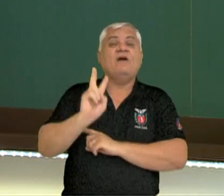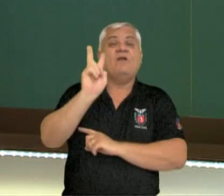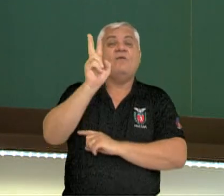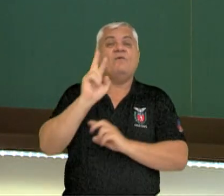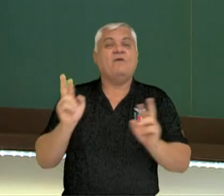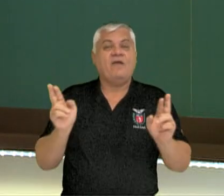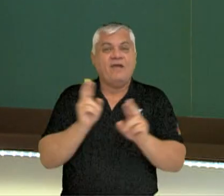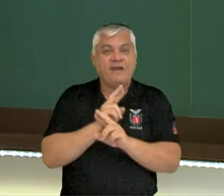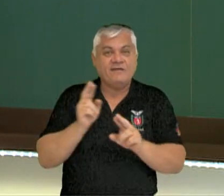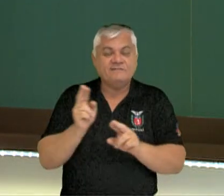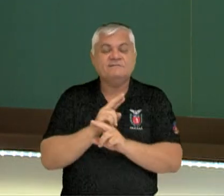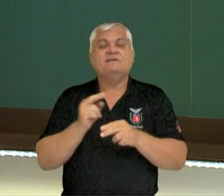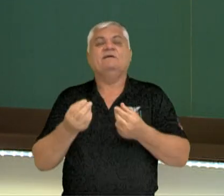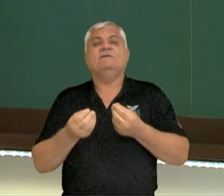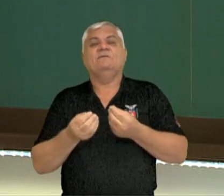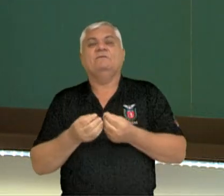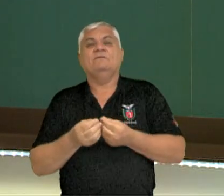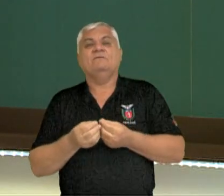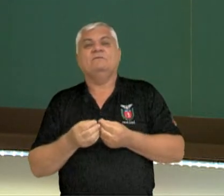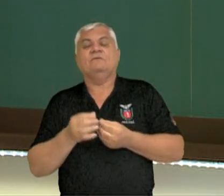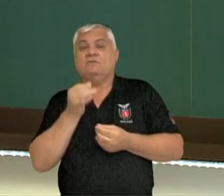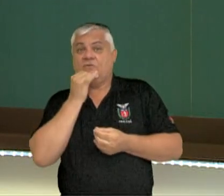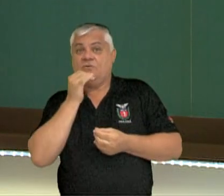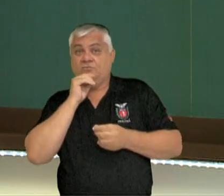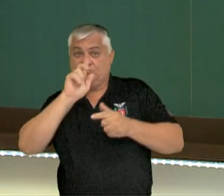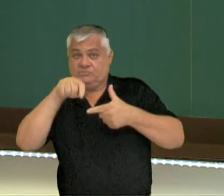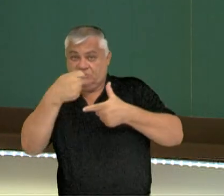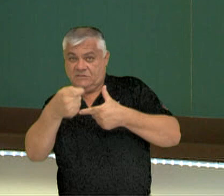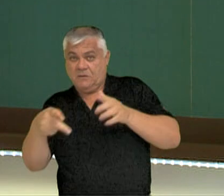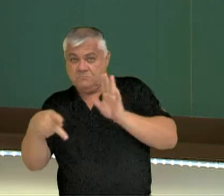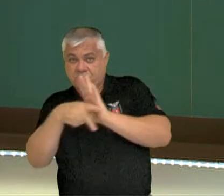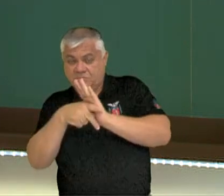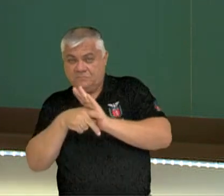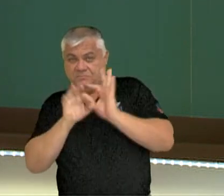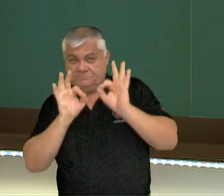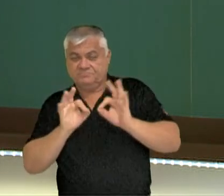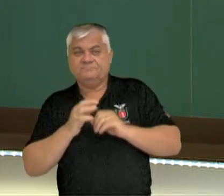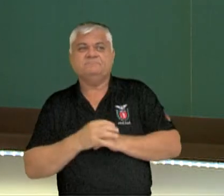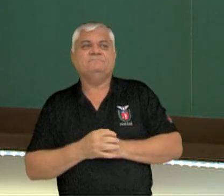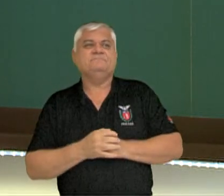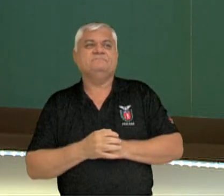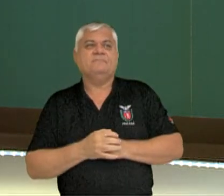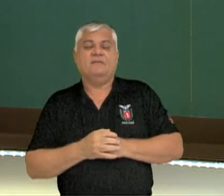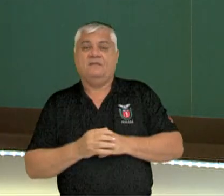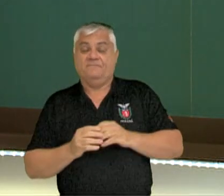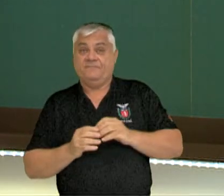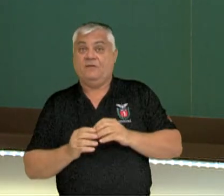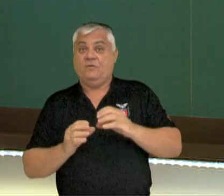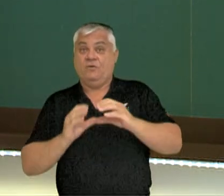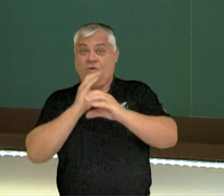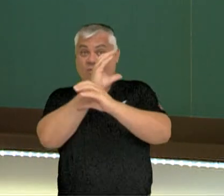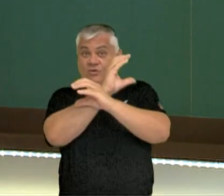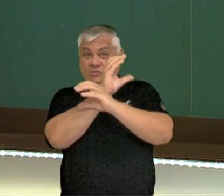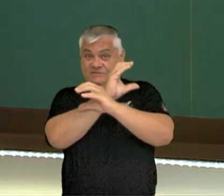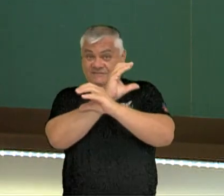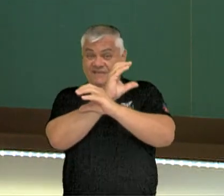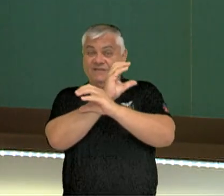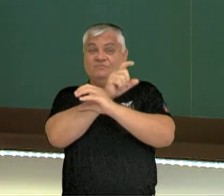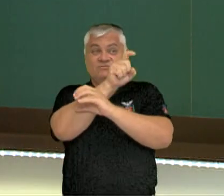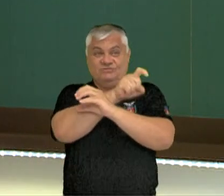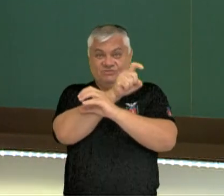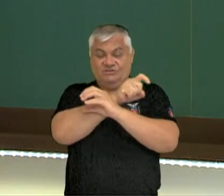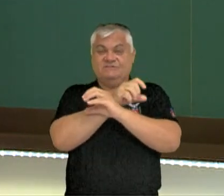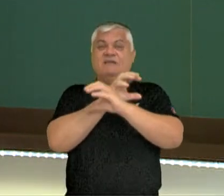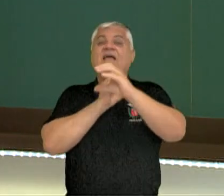relações trigonométricas com o seu sinal adequado. Lembrando que o cosseno é encontrado no eixo X,